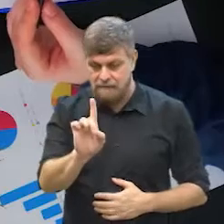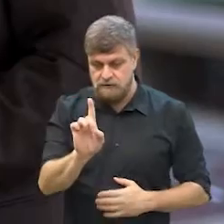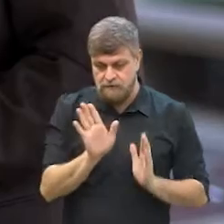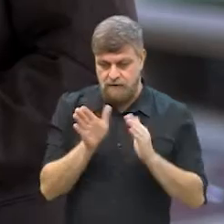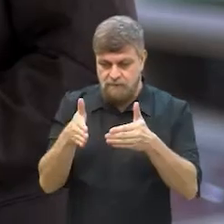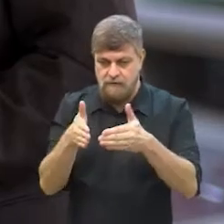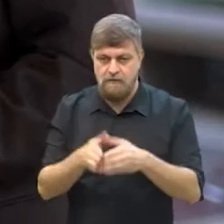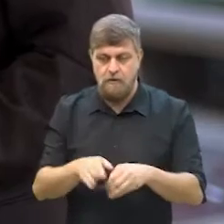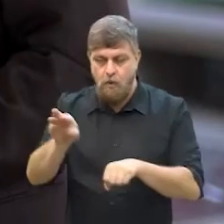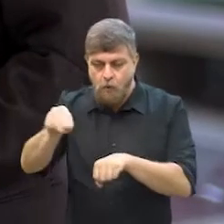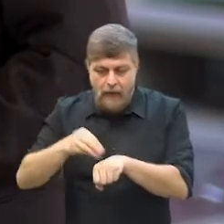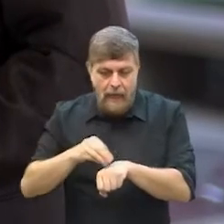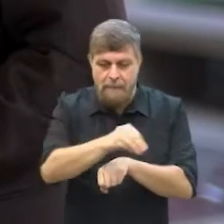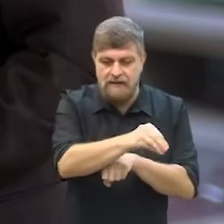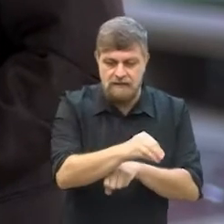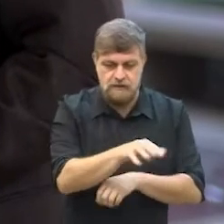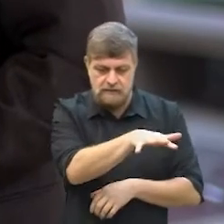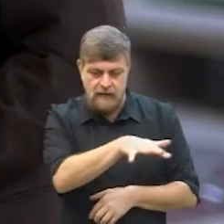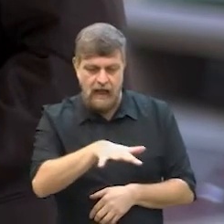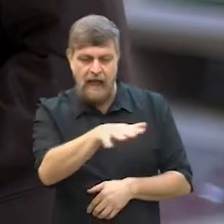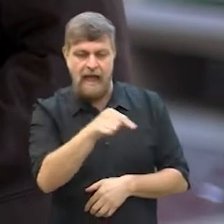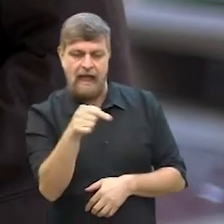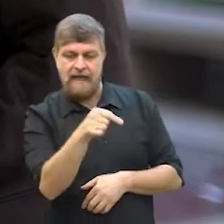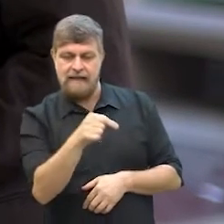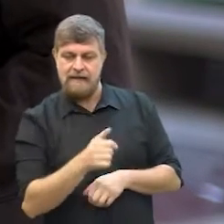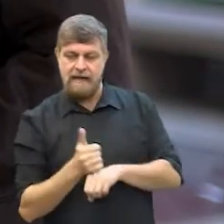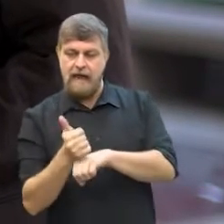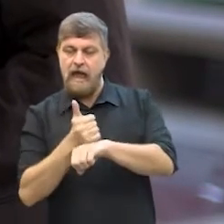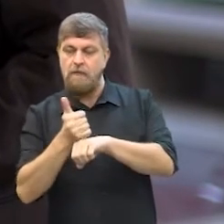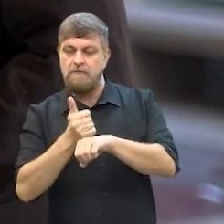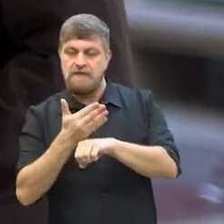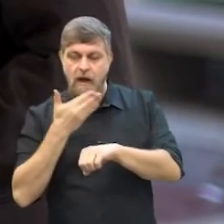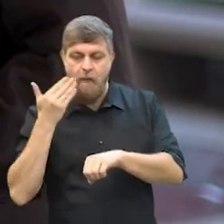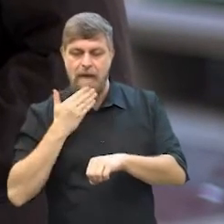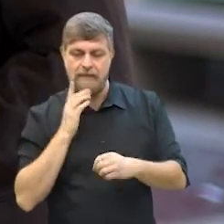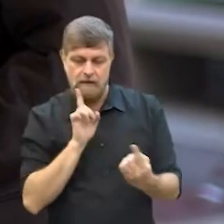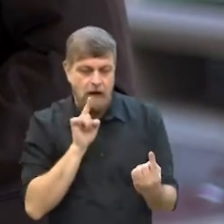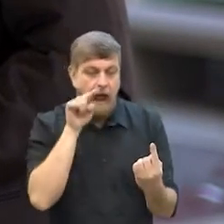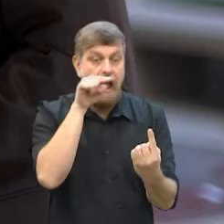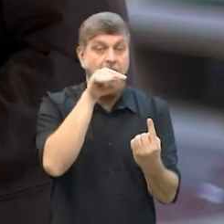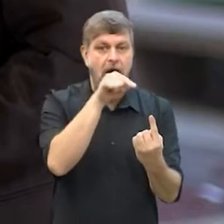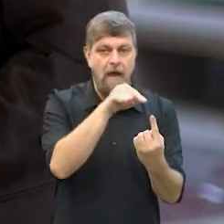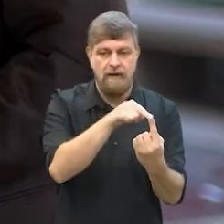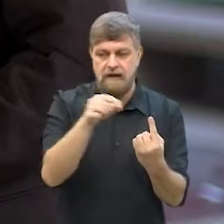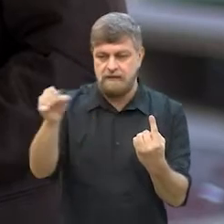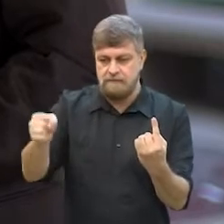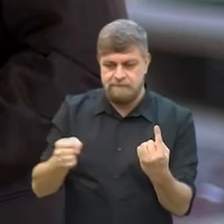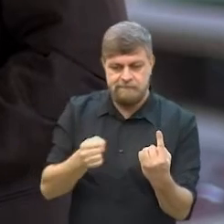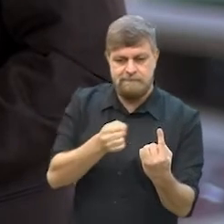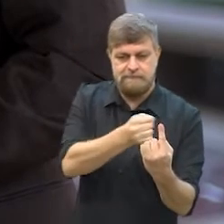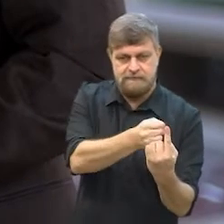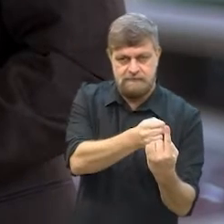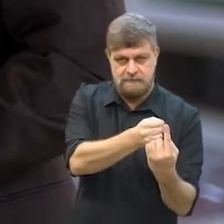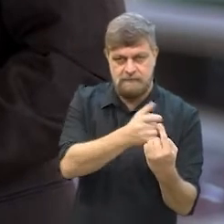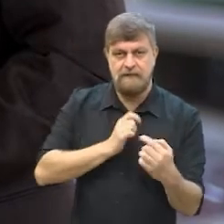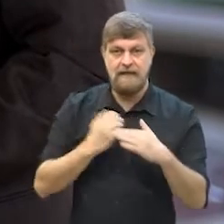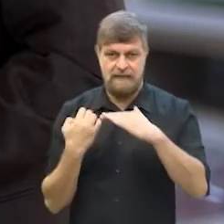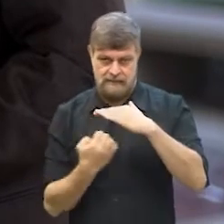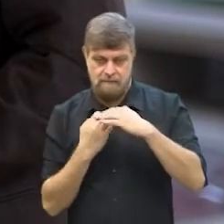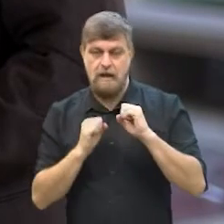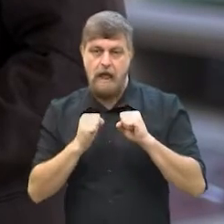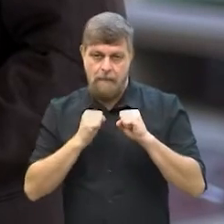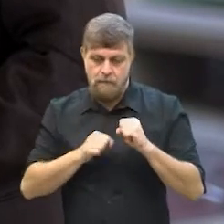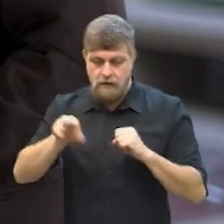foco. Ou mesmo remanejar, né, para dar a melhor característica daquele funcionário para aquela melhor função que existe dentro da